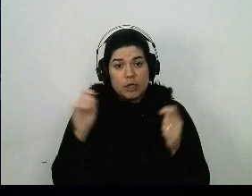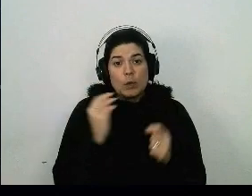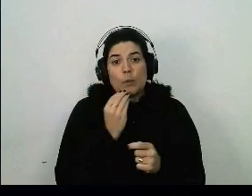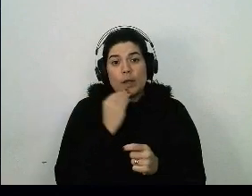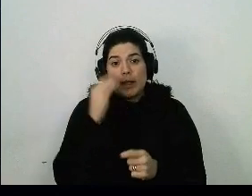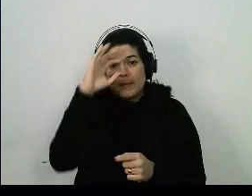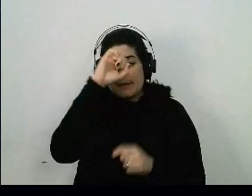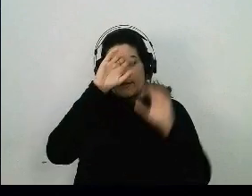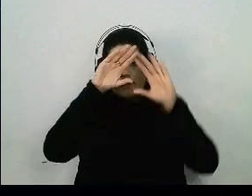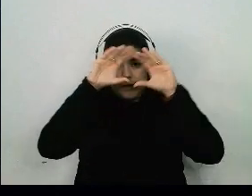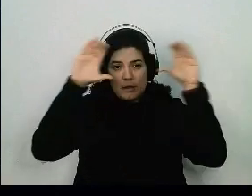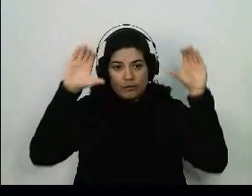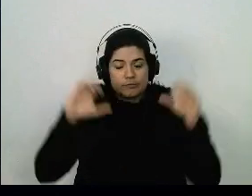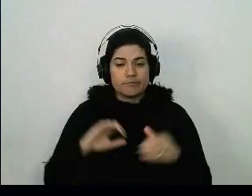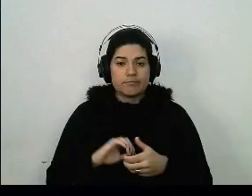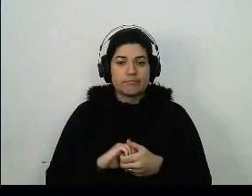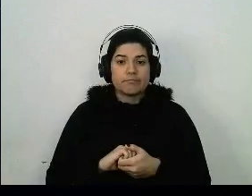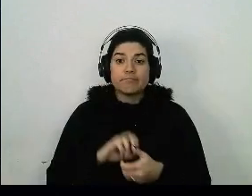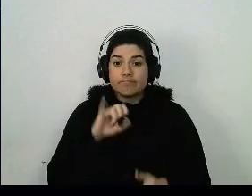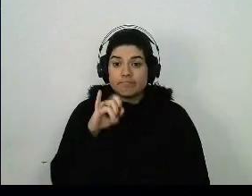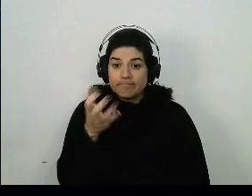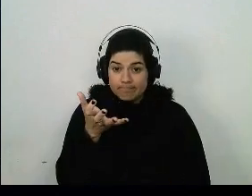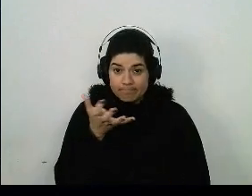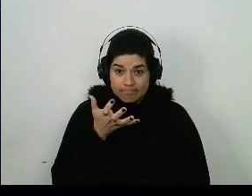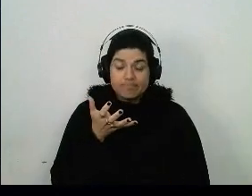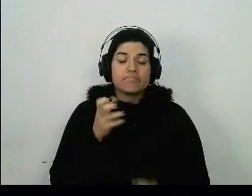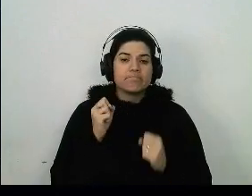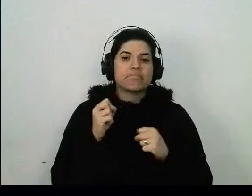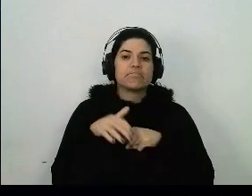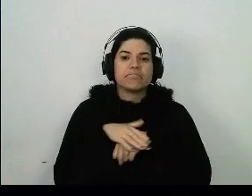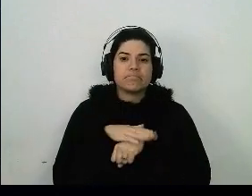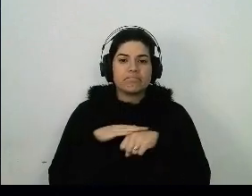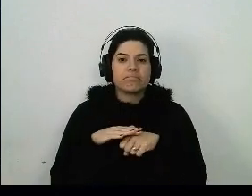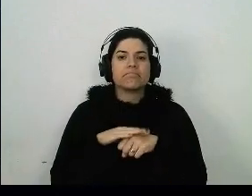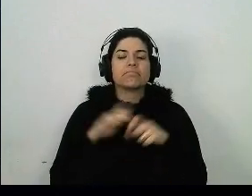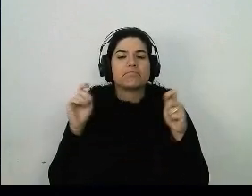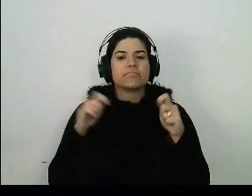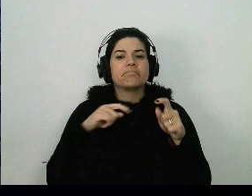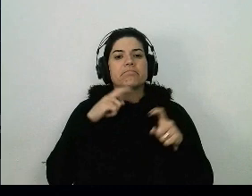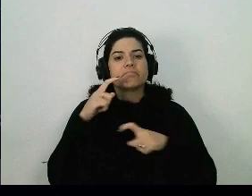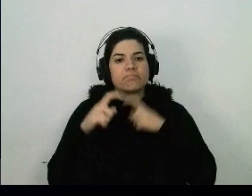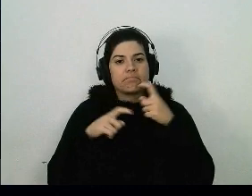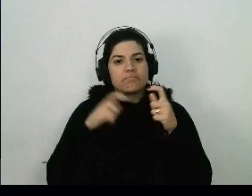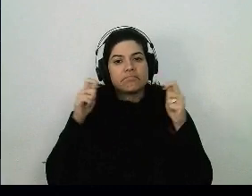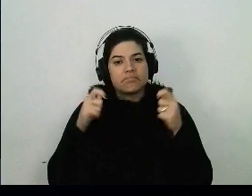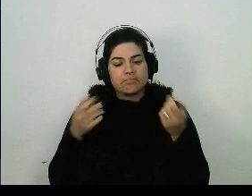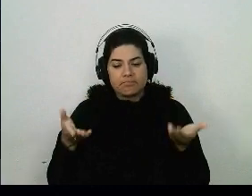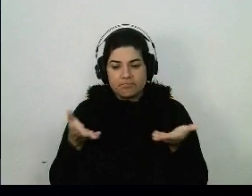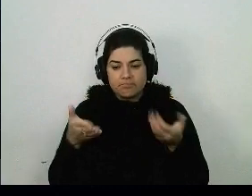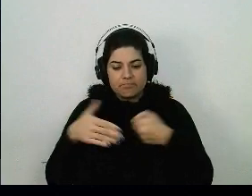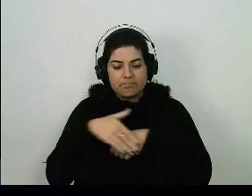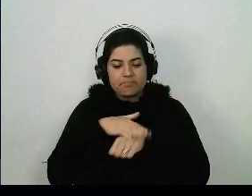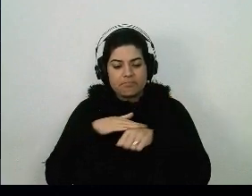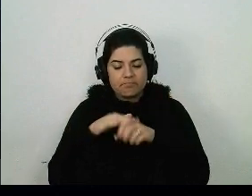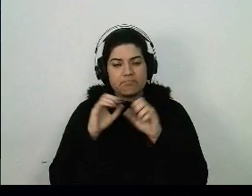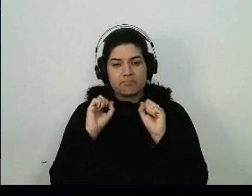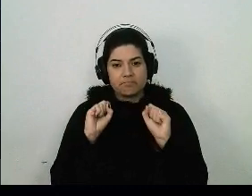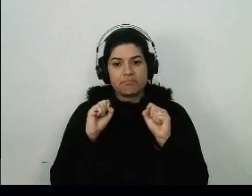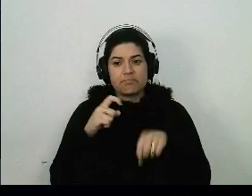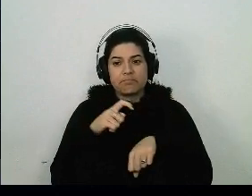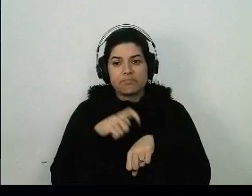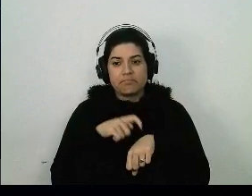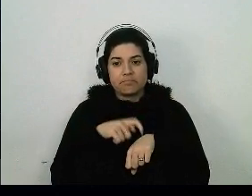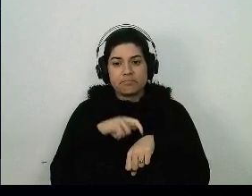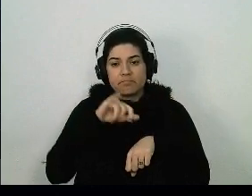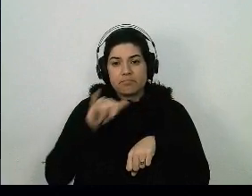E quem quiser, podemos falar, podemos tirar nossas dúvidas depois ou agora, nesse resto de tempo que a gente tem aqui.